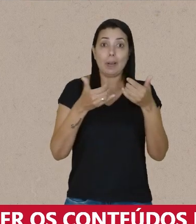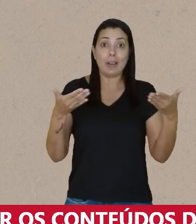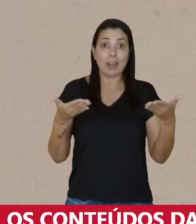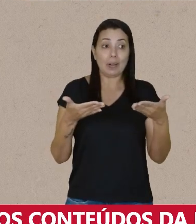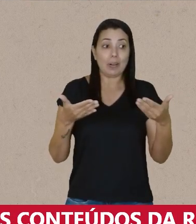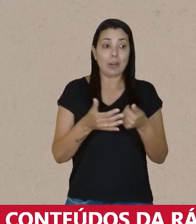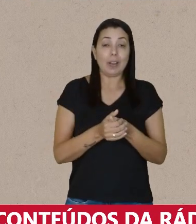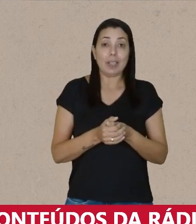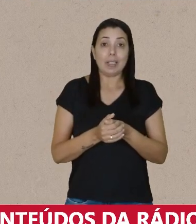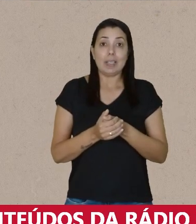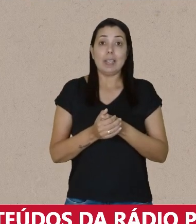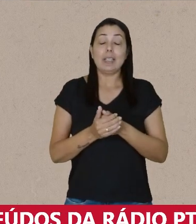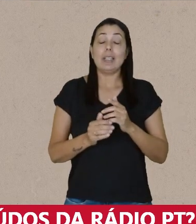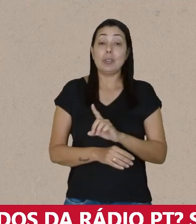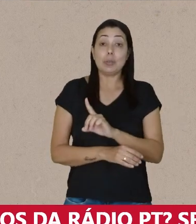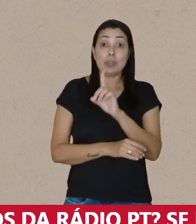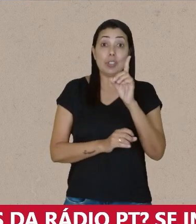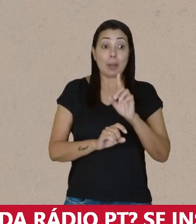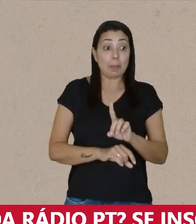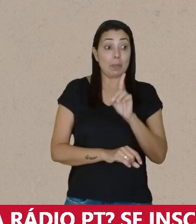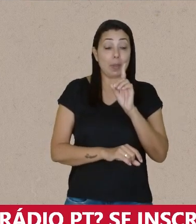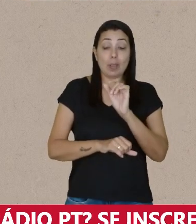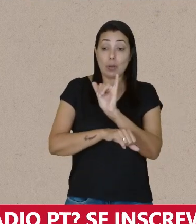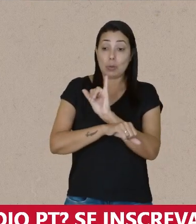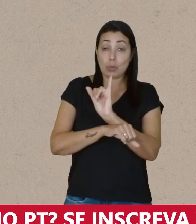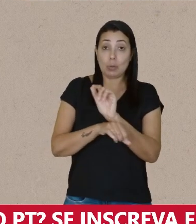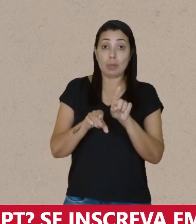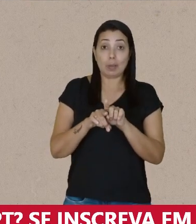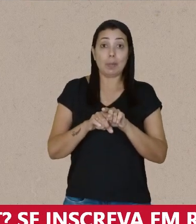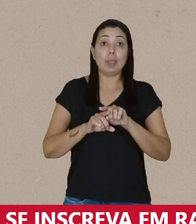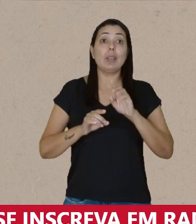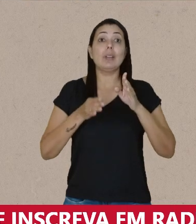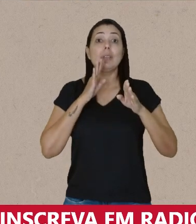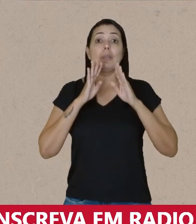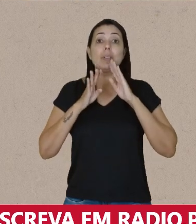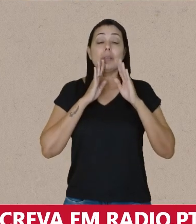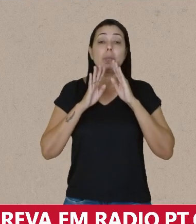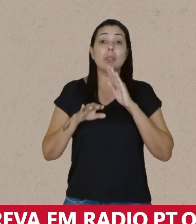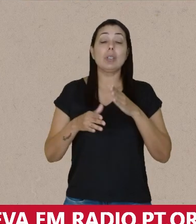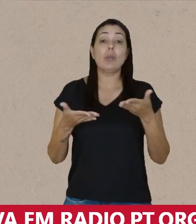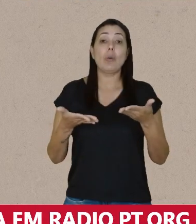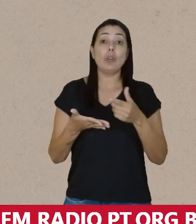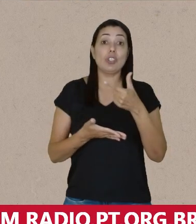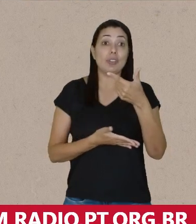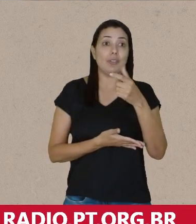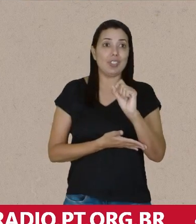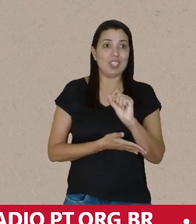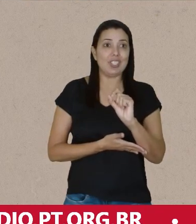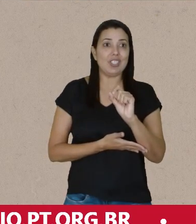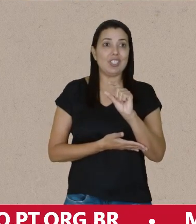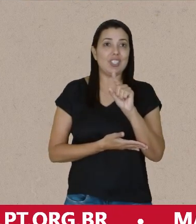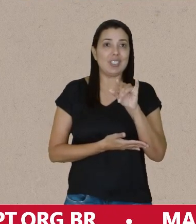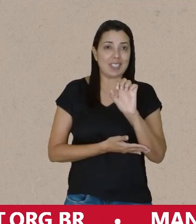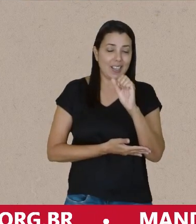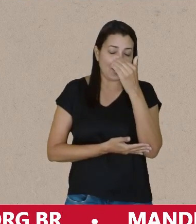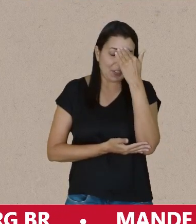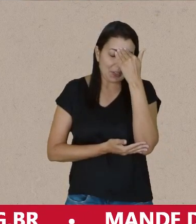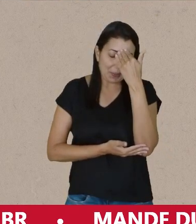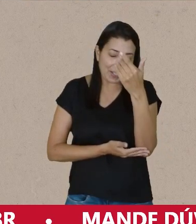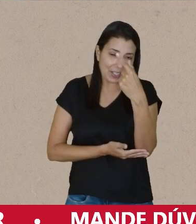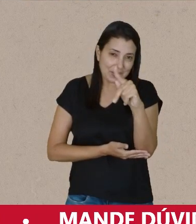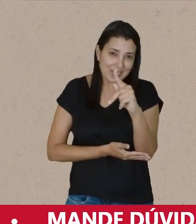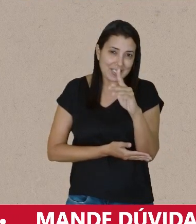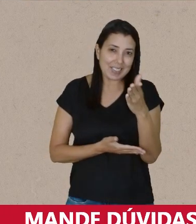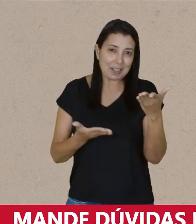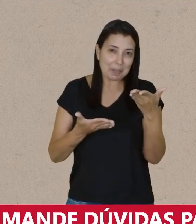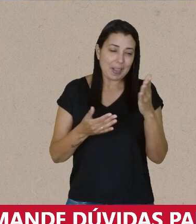audiência desde a estreia, tanto no YouTube quanto no Facebook. Essa é a nossa edição de número 20, Zé. Muito obrigada por você